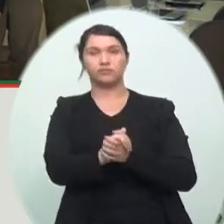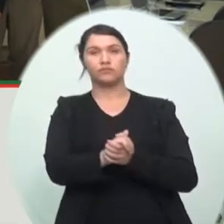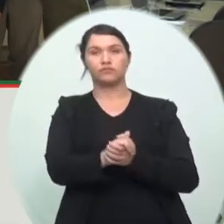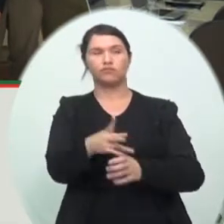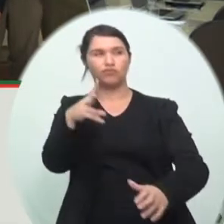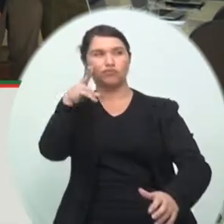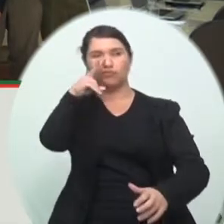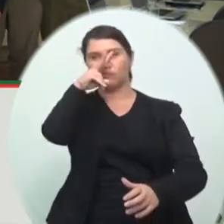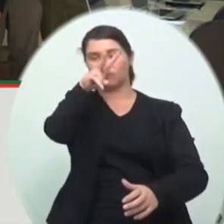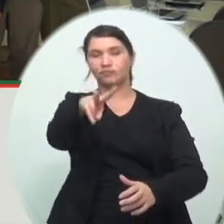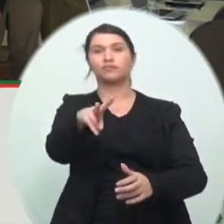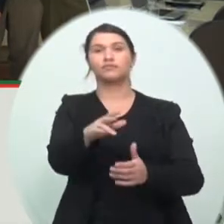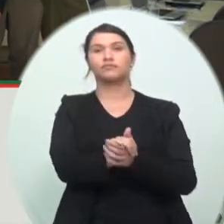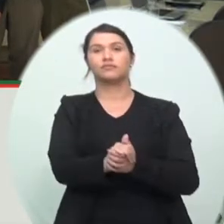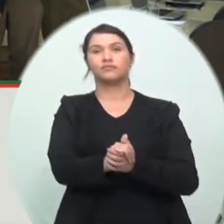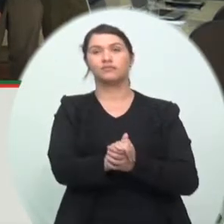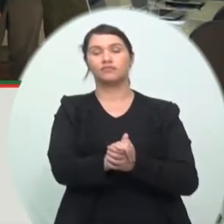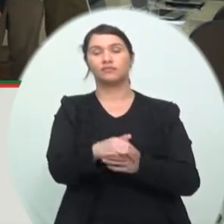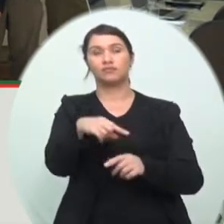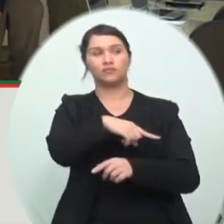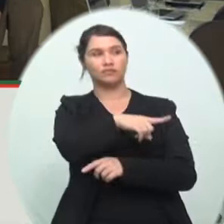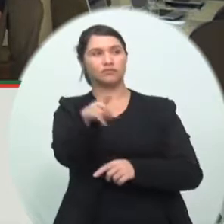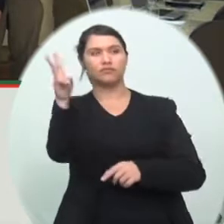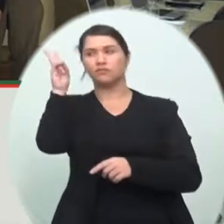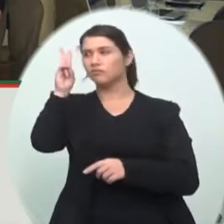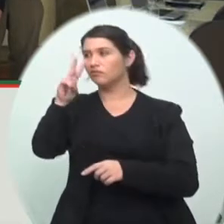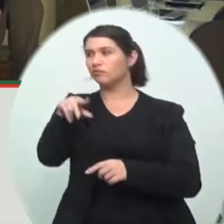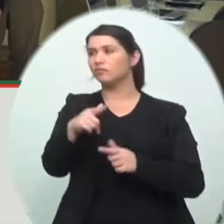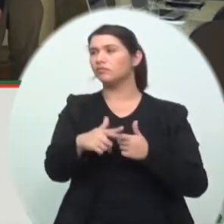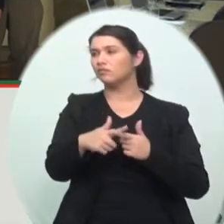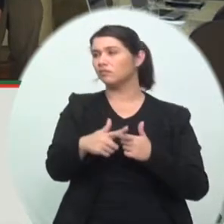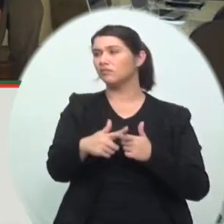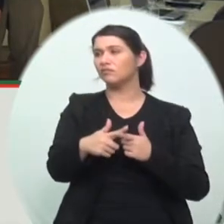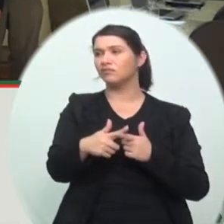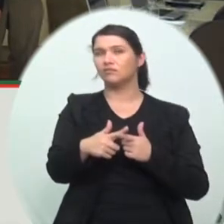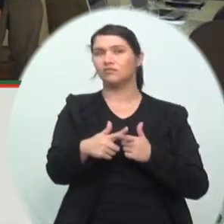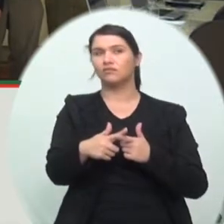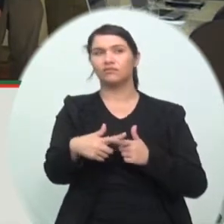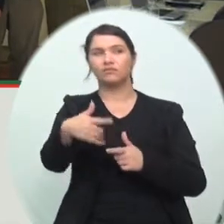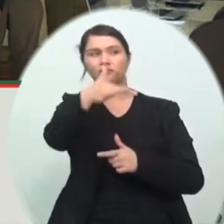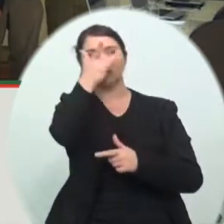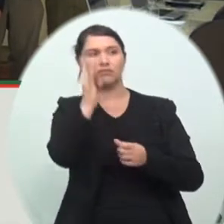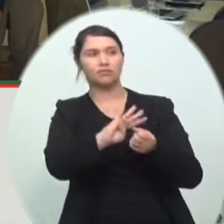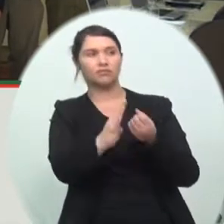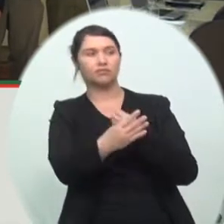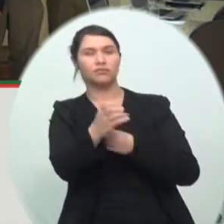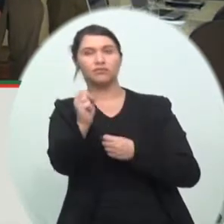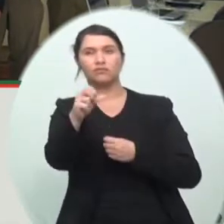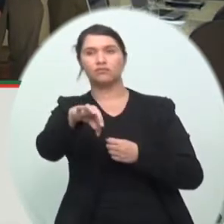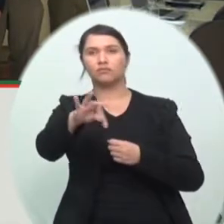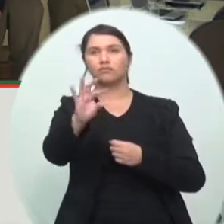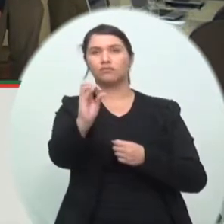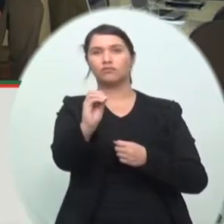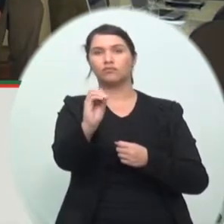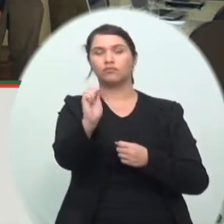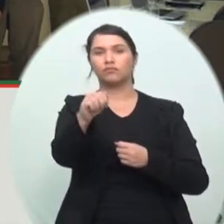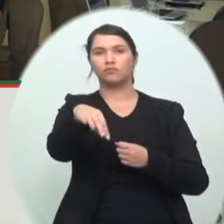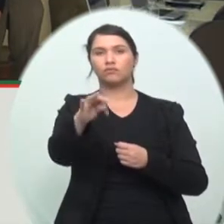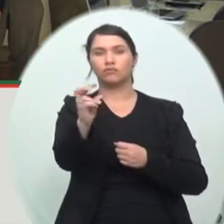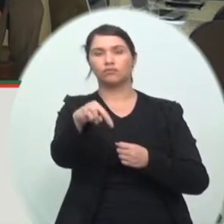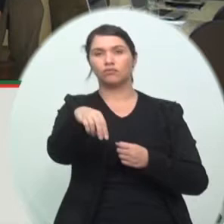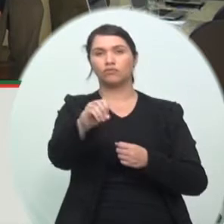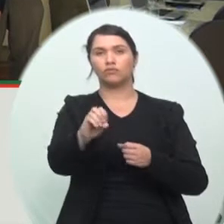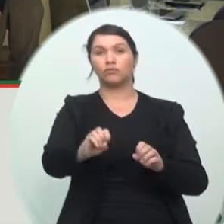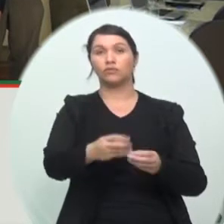detalhe. Vocês devem se lembrar, o pessoal aqui do Santo Antônio, principalmente, quando retornou em Criciúma